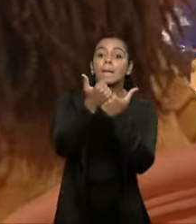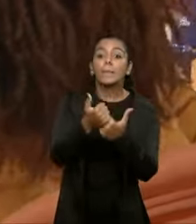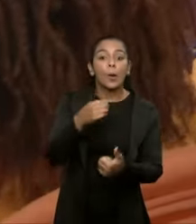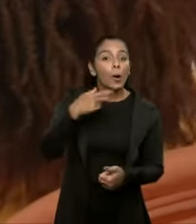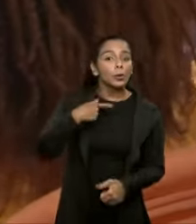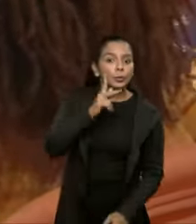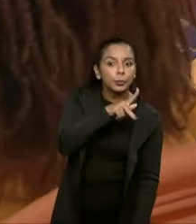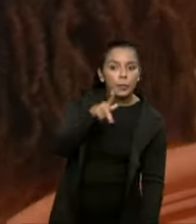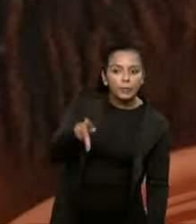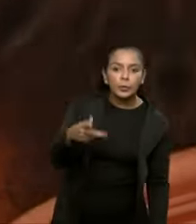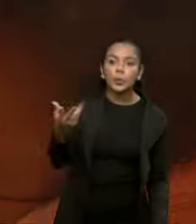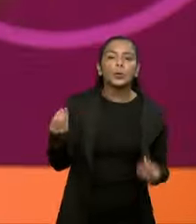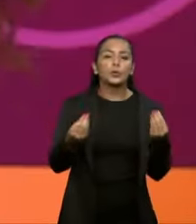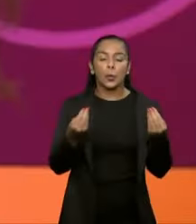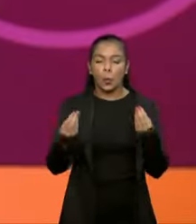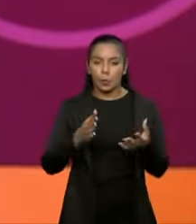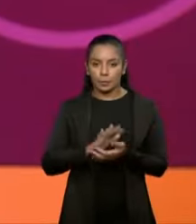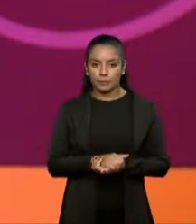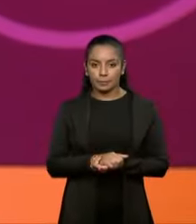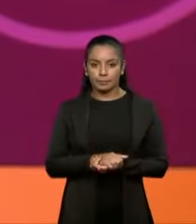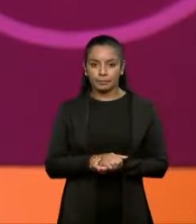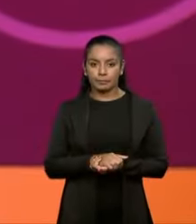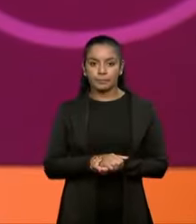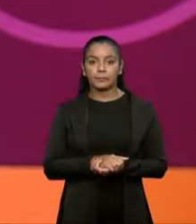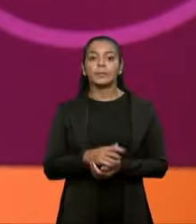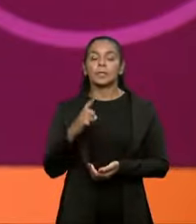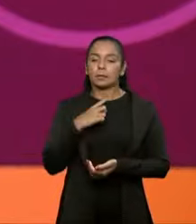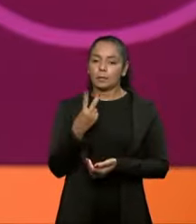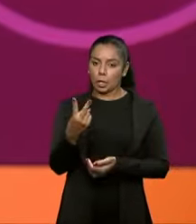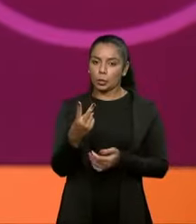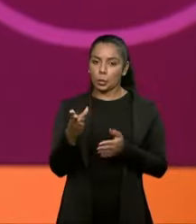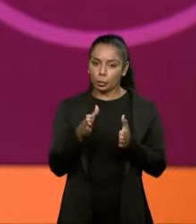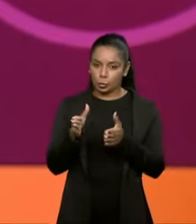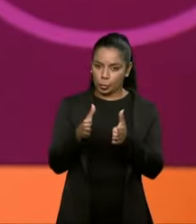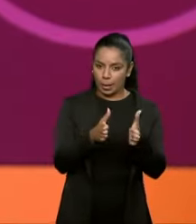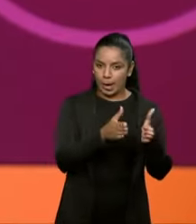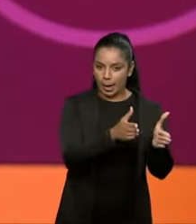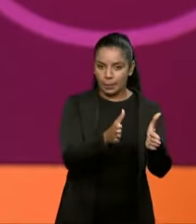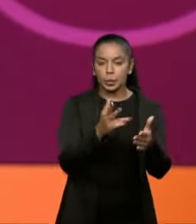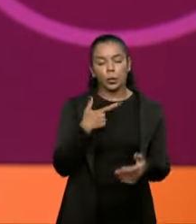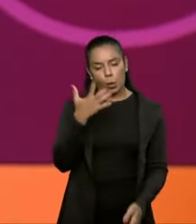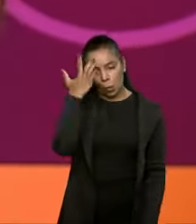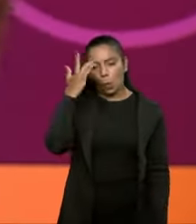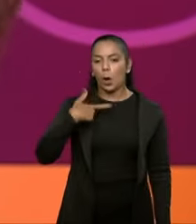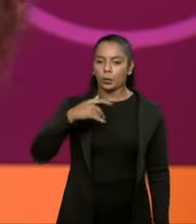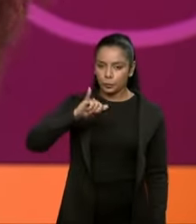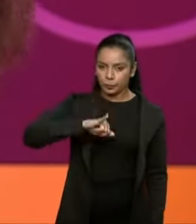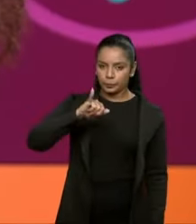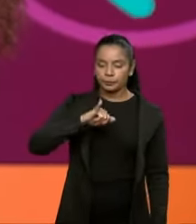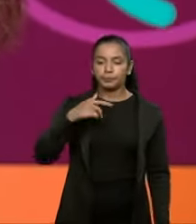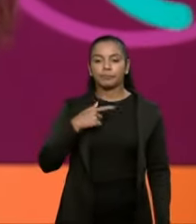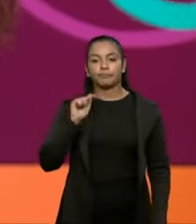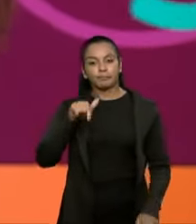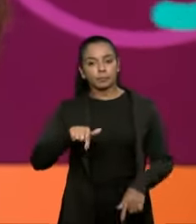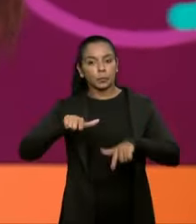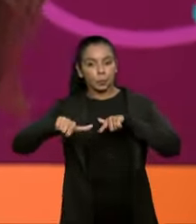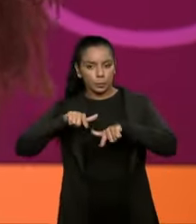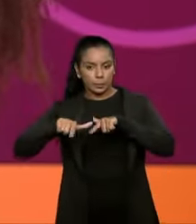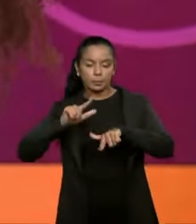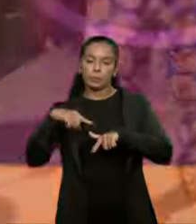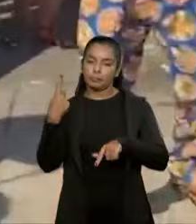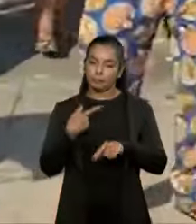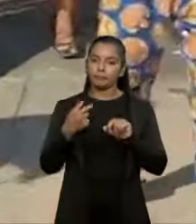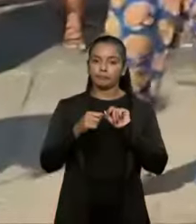dos professores? Uhum. Como é que então, é? Então, tem dois caminhos, né, que eu acho que são muito, muito importantes. O trabalho que a gente se